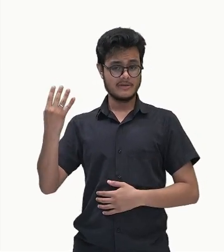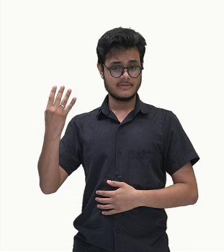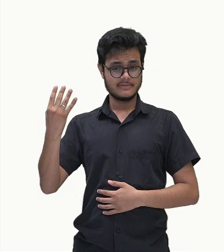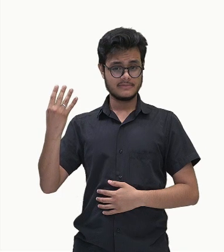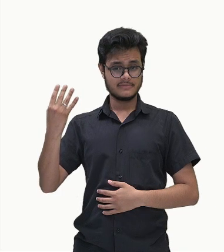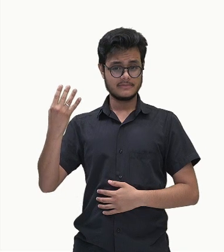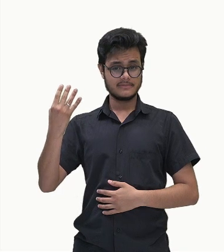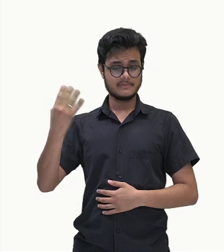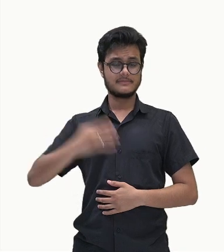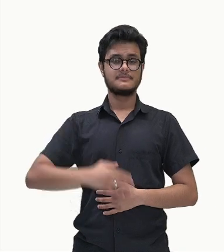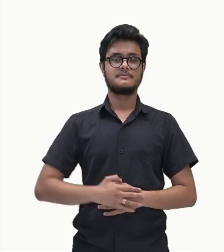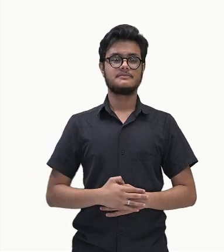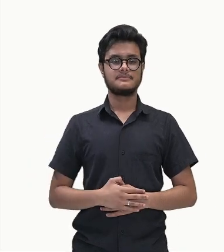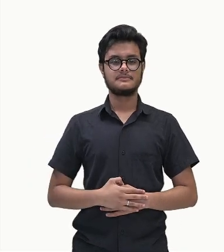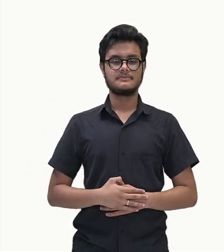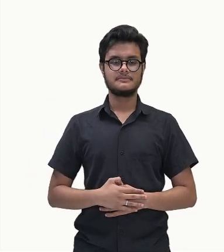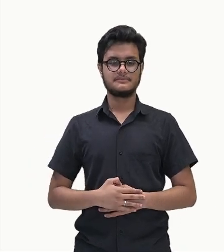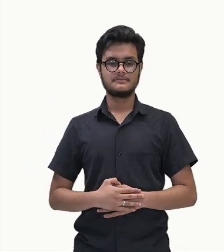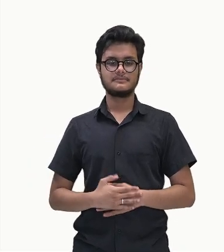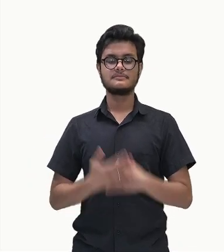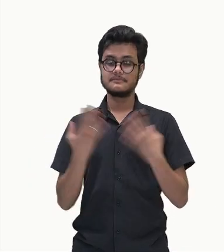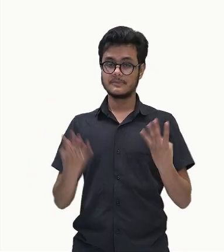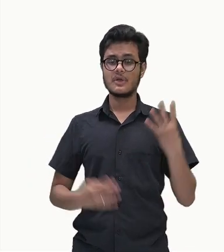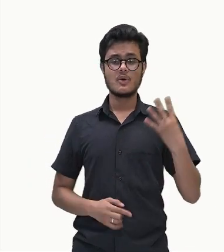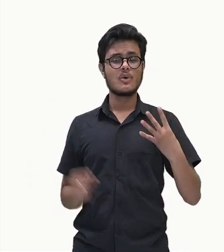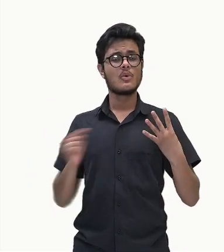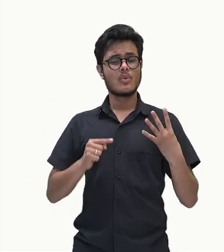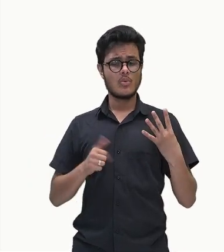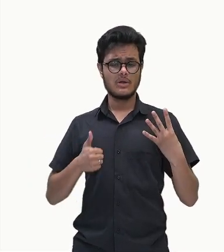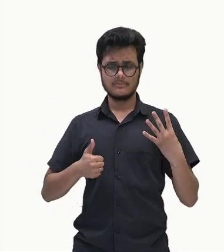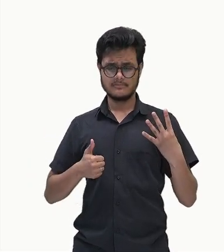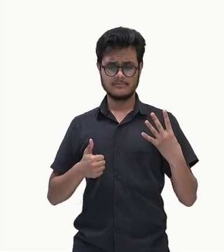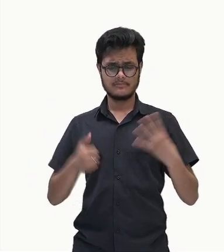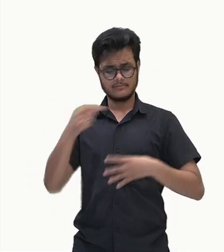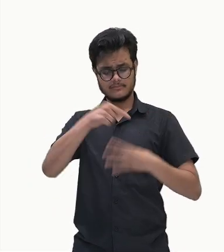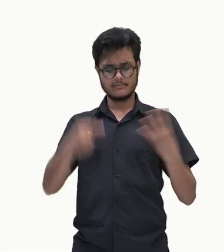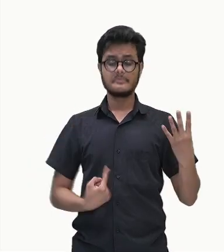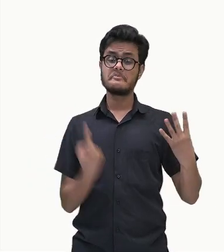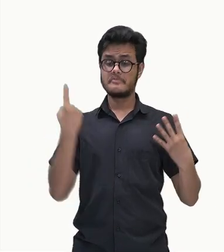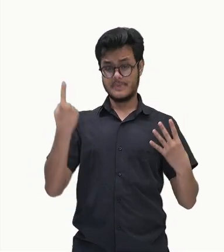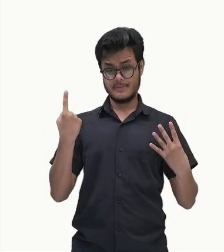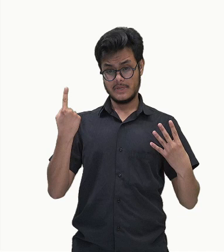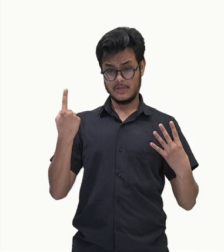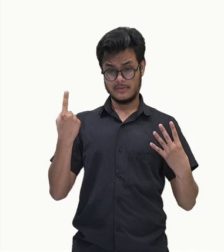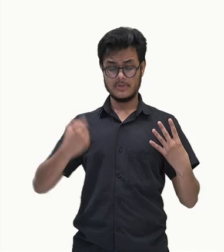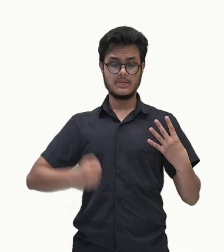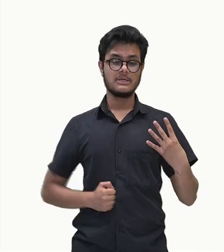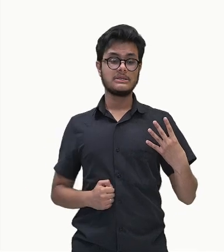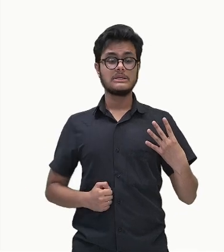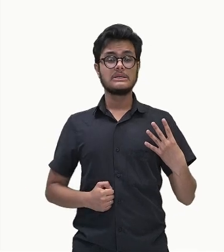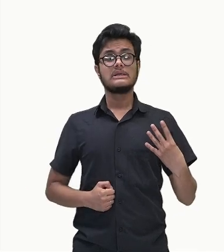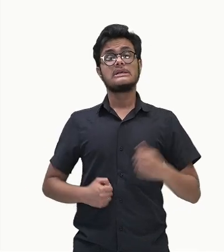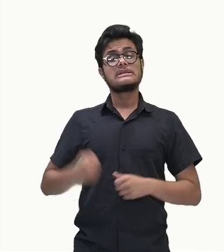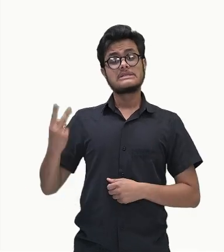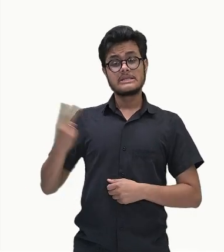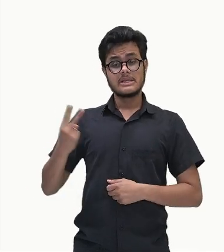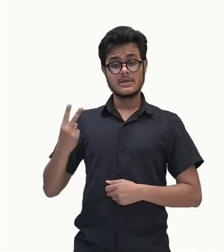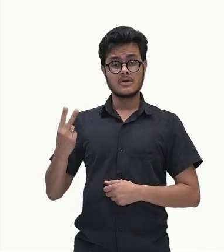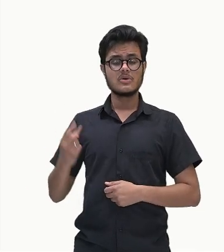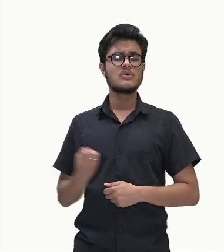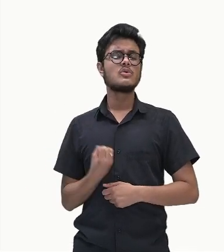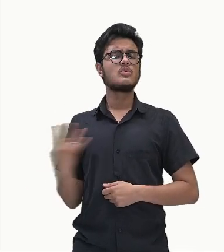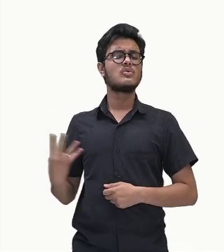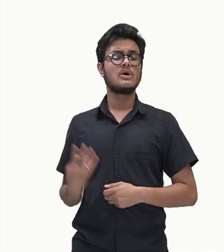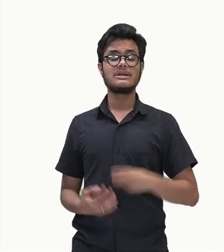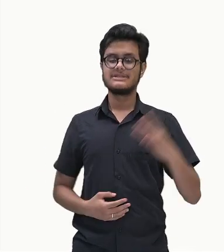no total Então a gente tem quatro opções para o primeiro lugar para o segundo lugar a gente vai ter